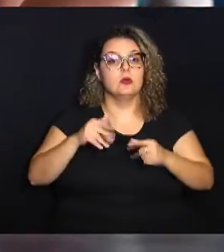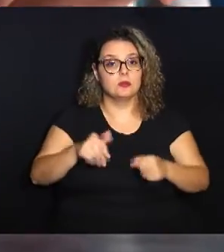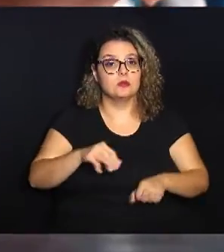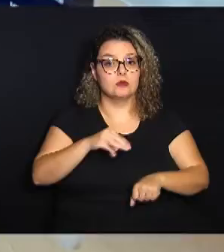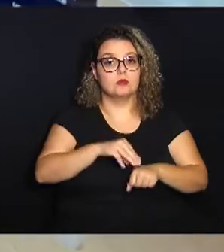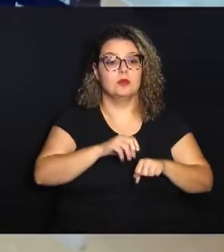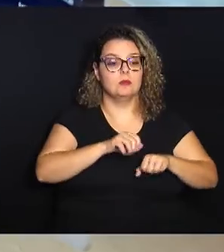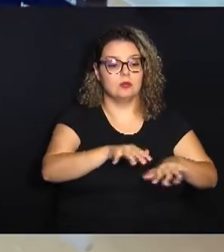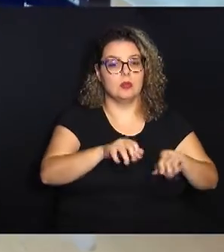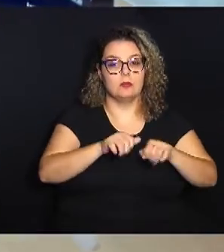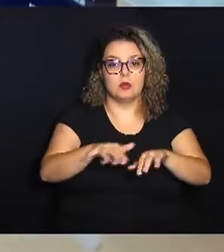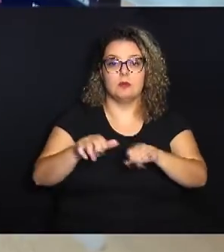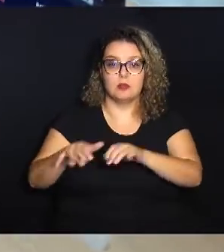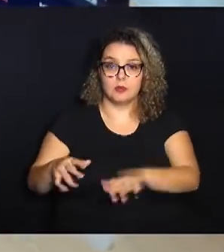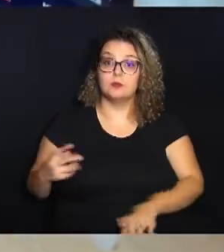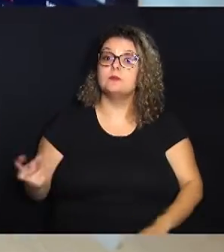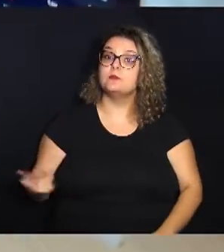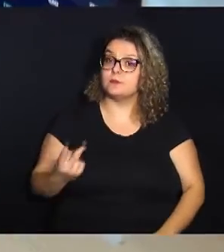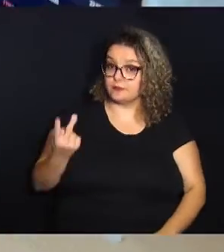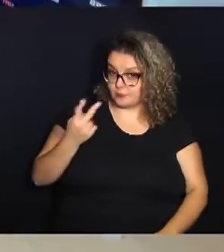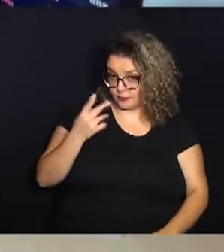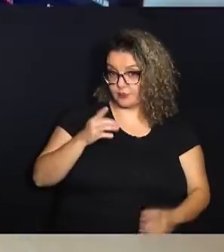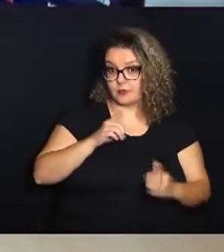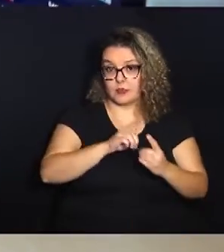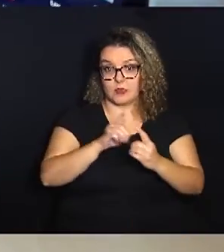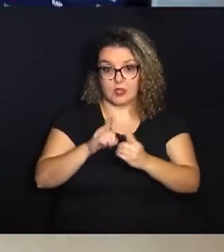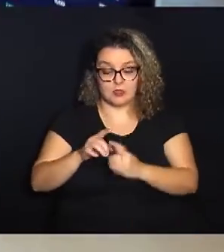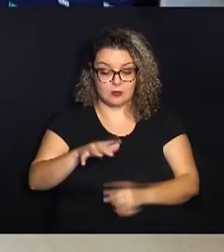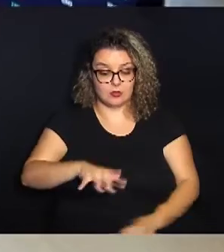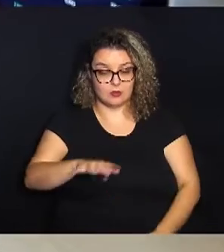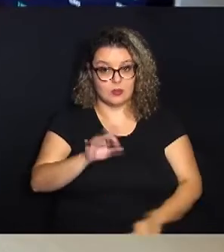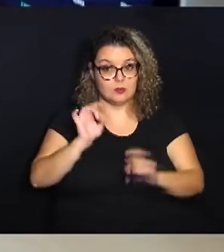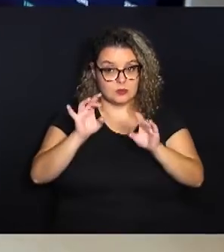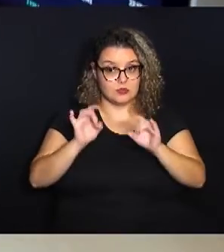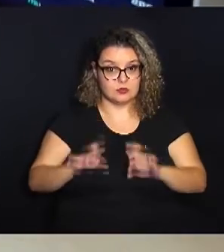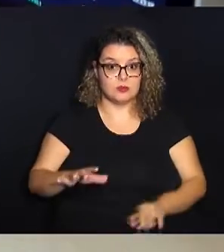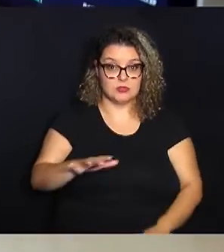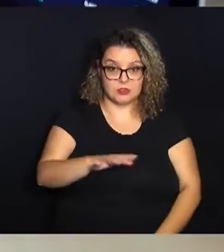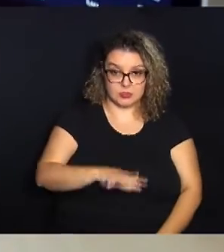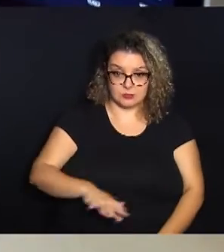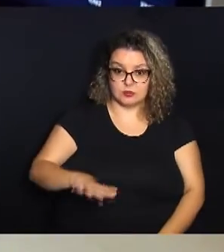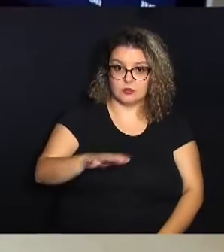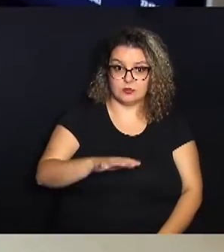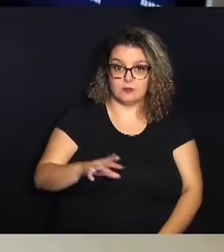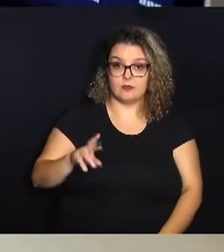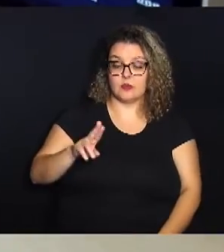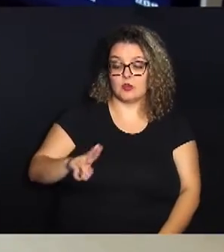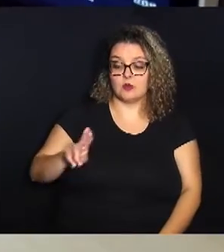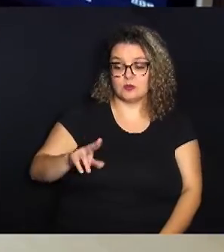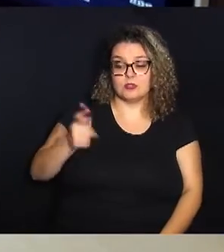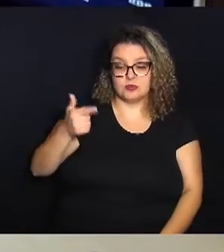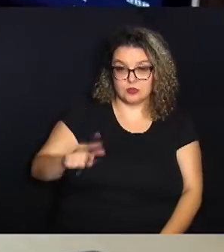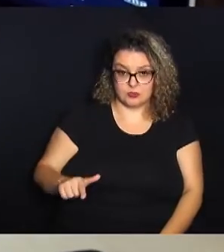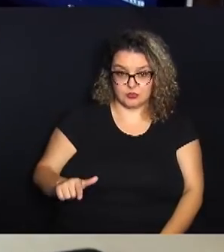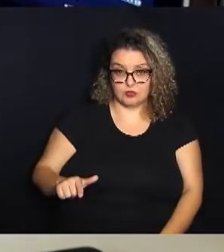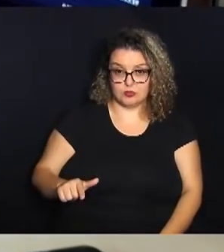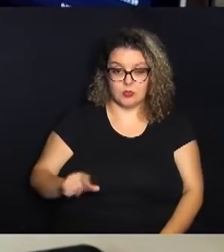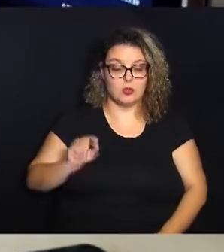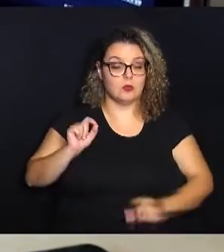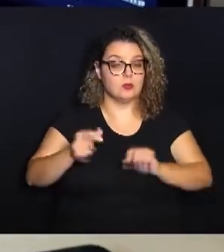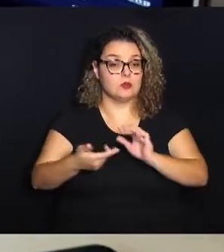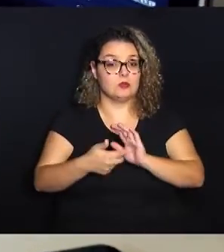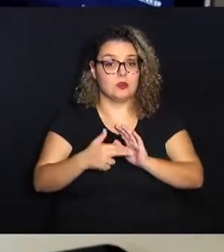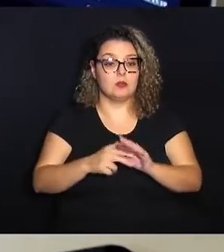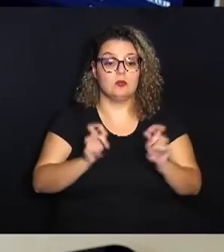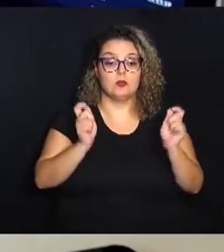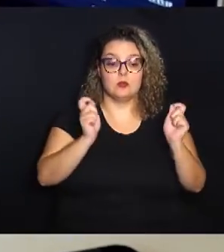da equipe, valioso, que atende a um nicho específico no mercado e replicável, ou seja, deve ser